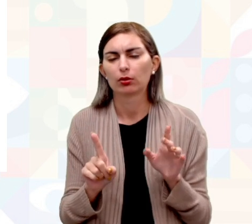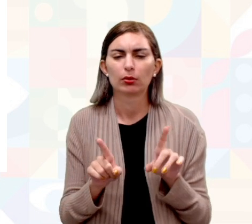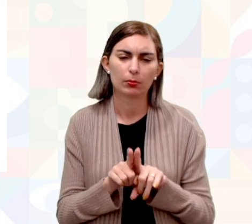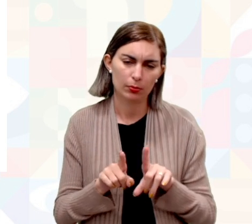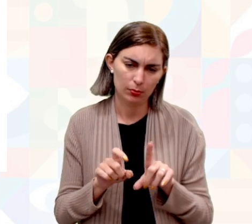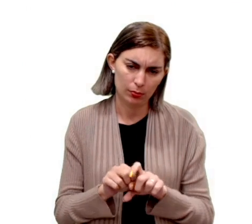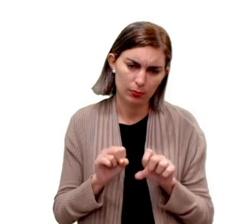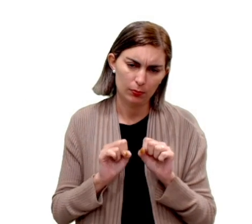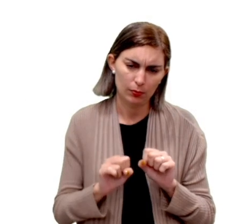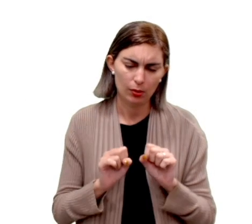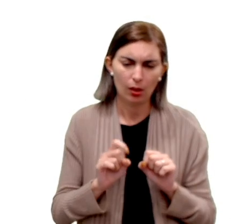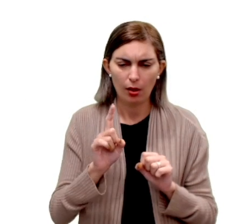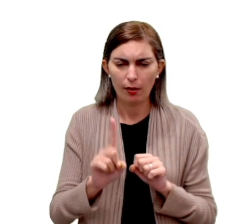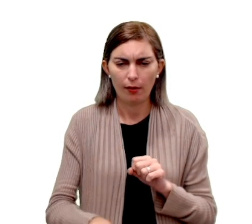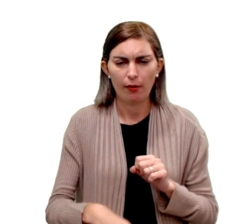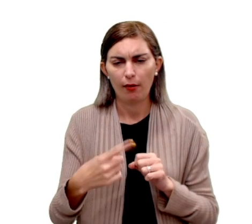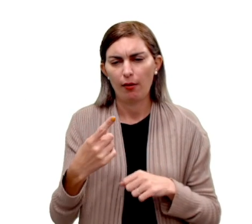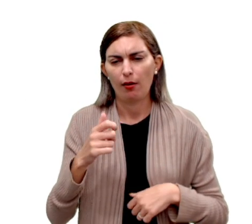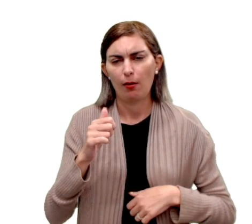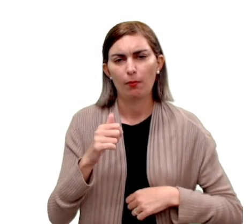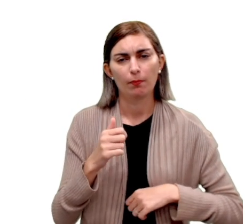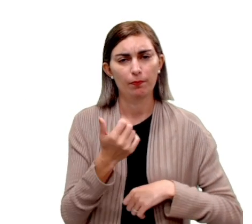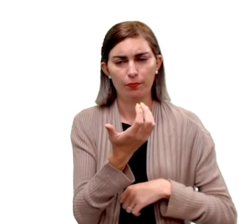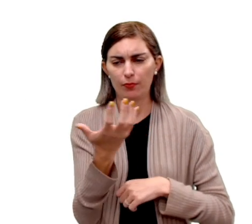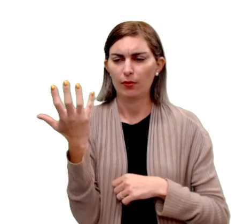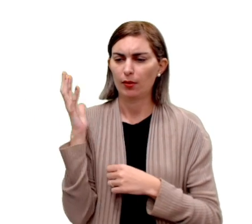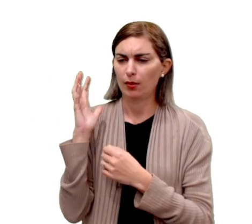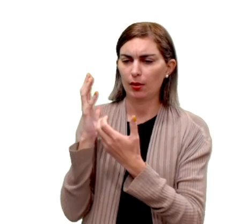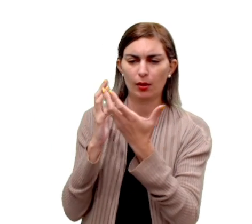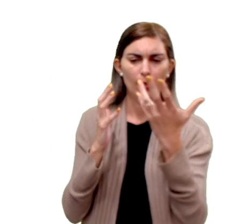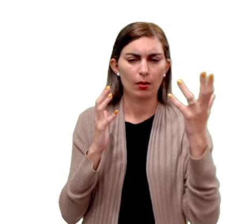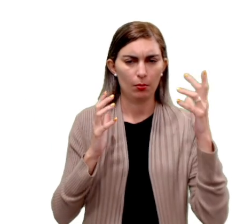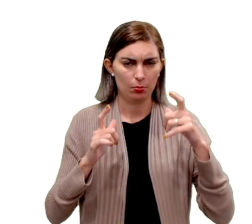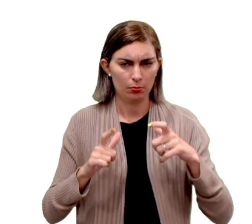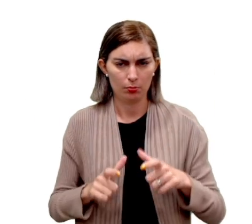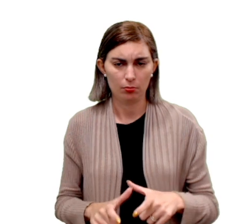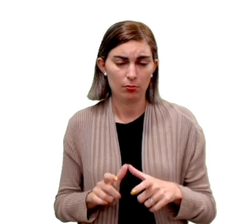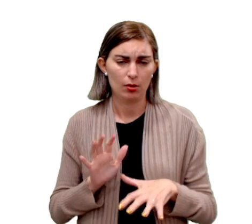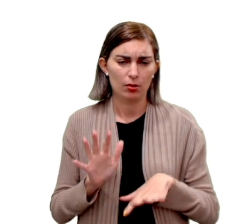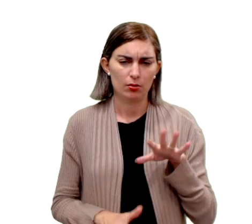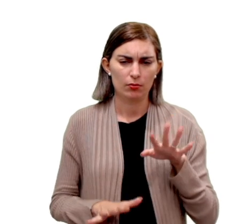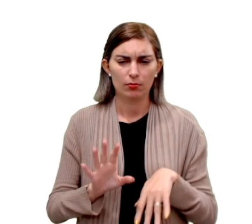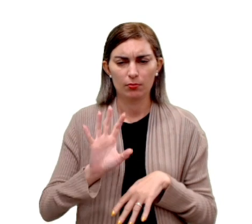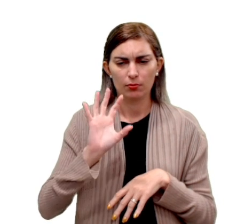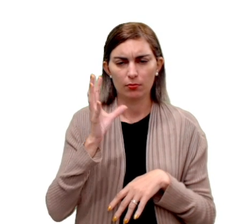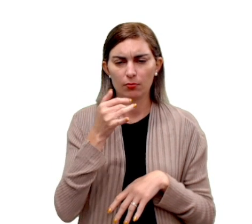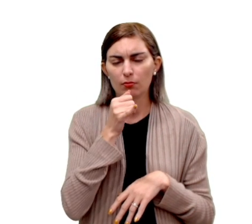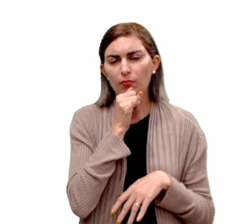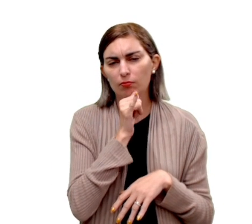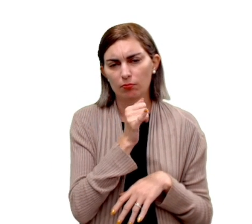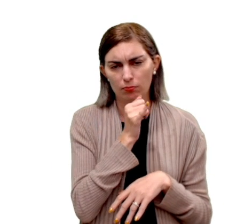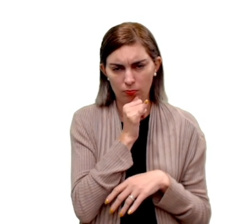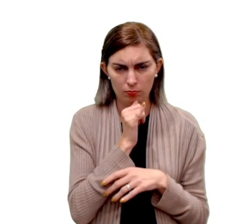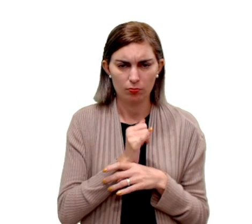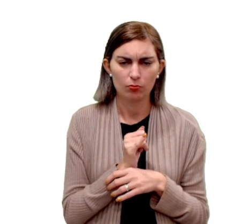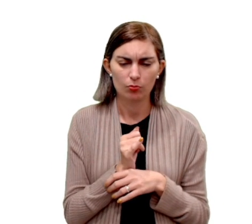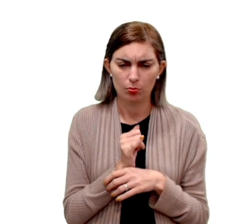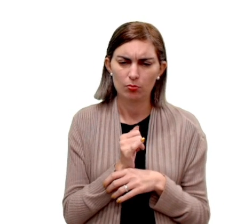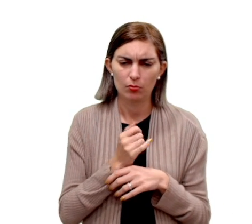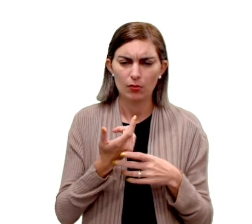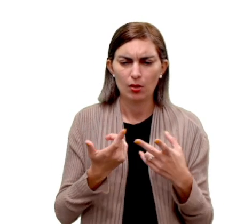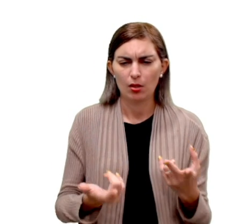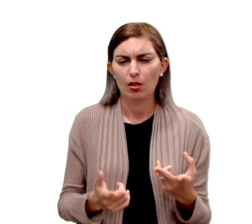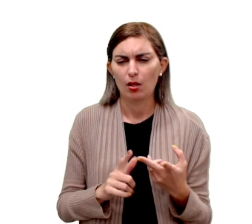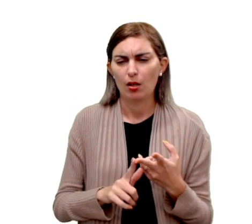deve considerar é a ambiental. Certo? Às vezes ocorre, de, por exemplo, uma